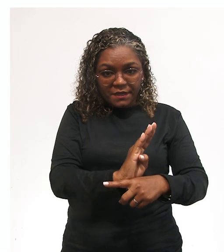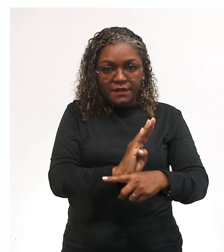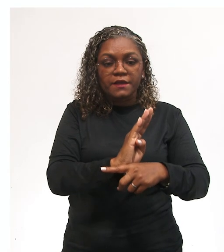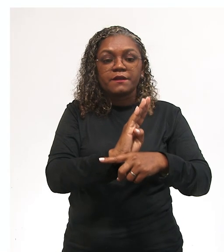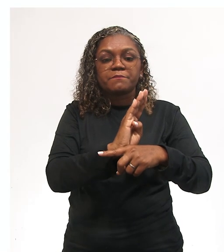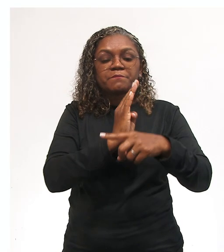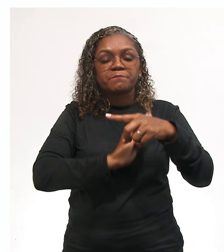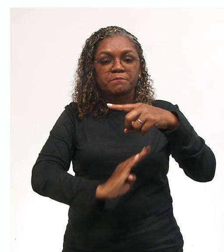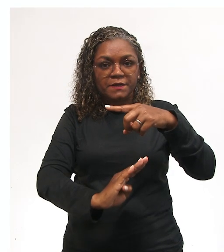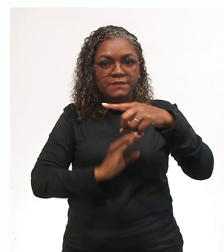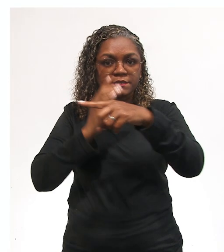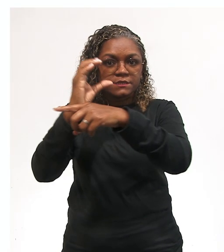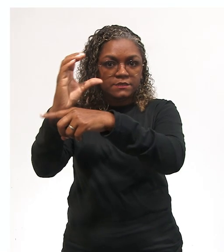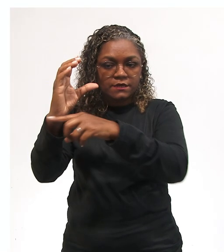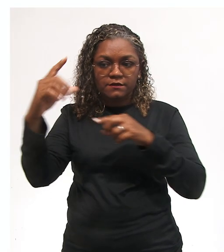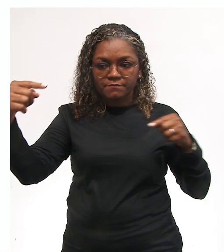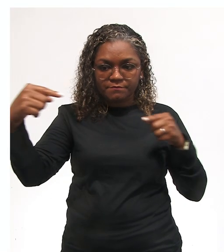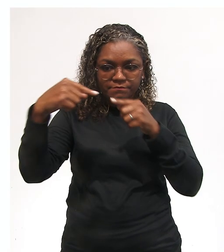uma proporção.